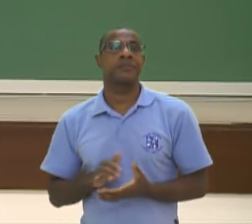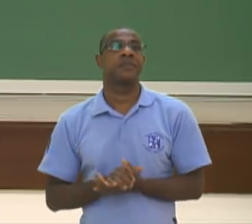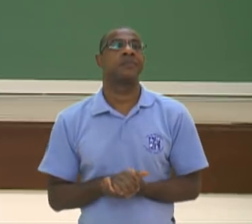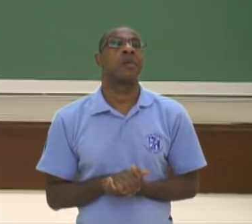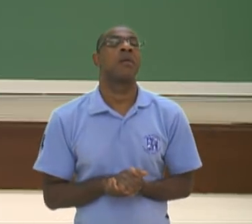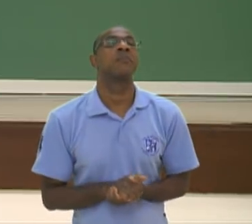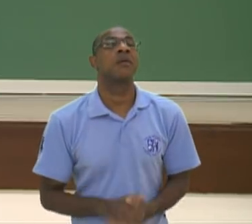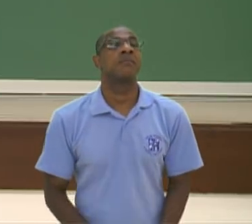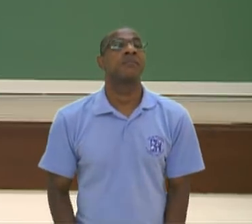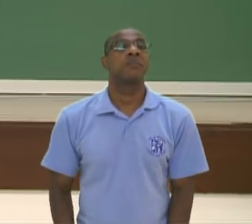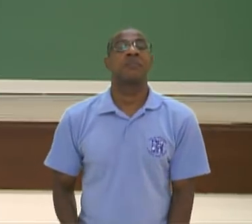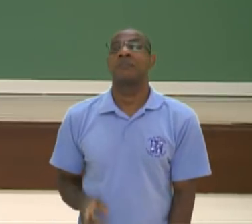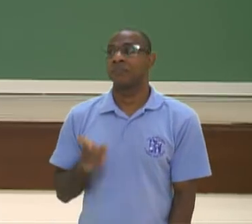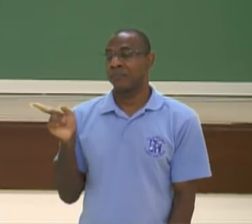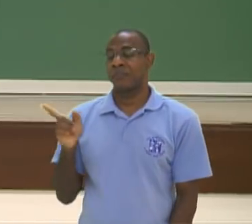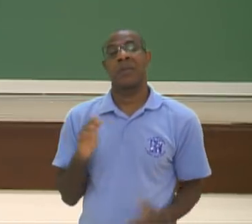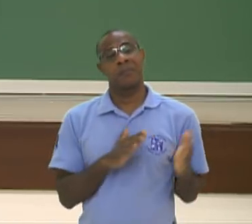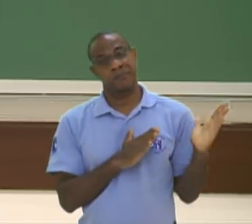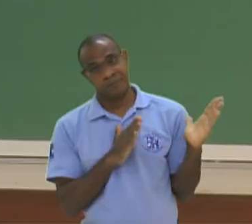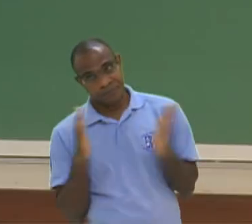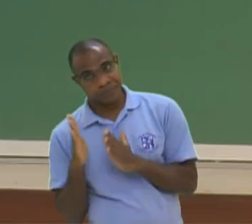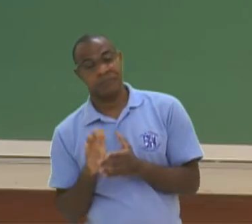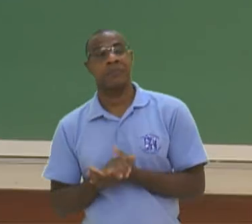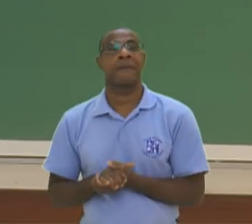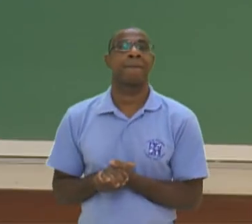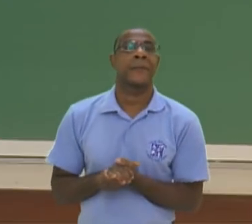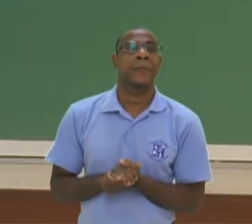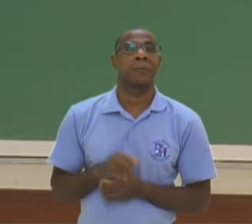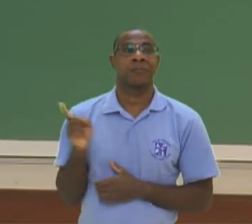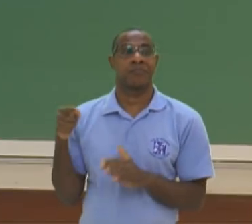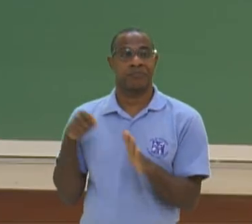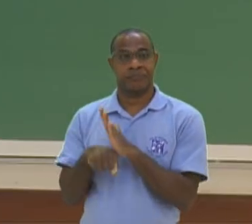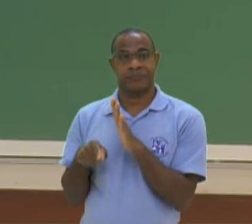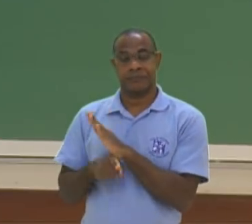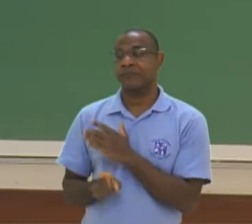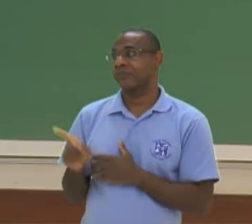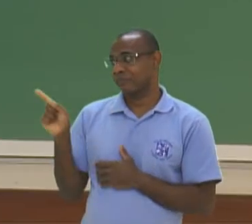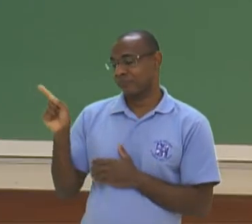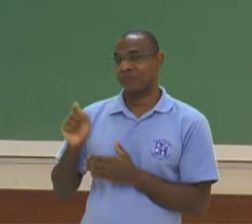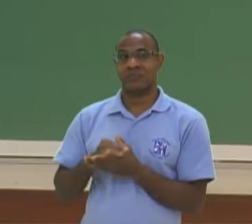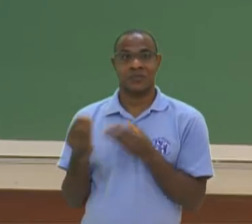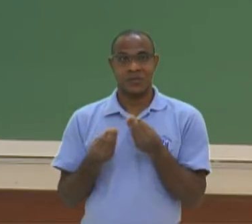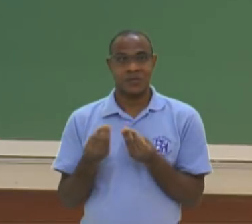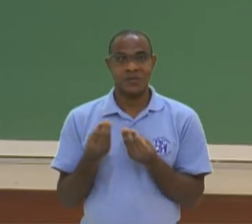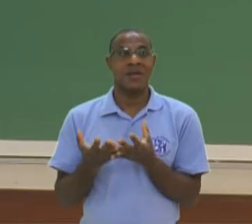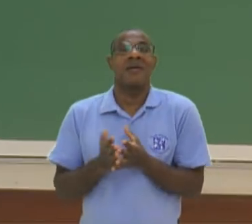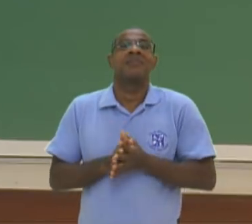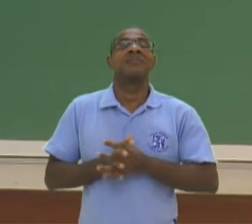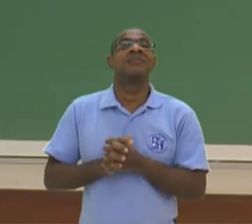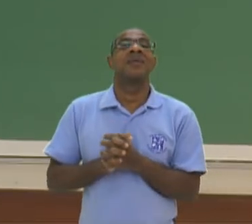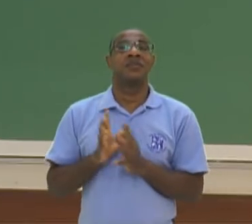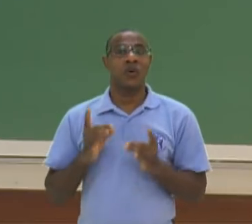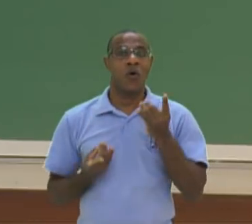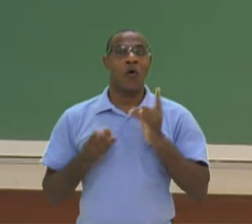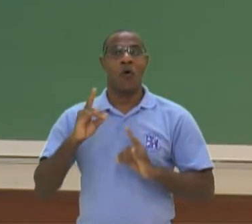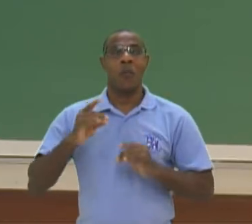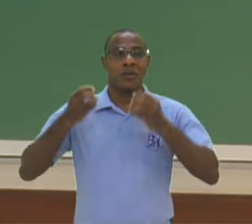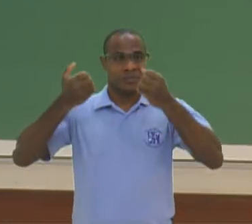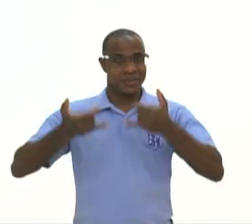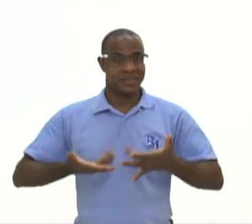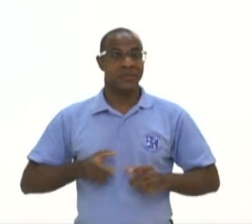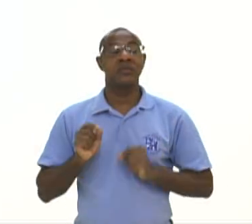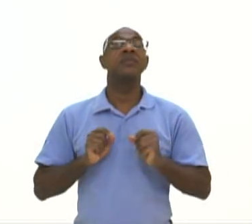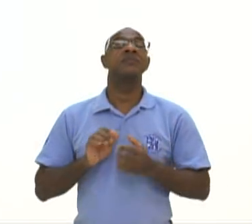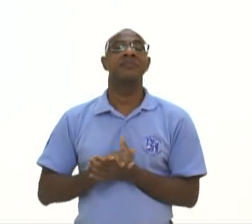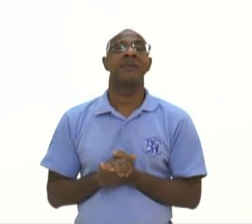hipófise. Seguindo então, mais uma questão com base nos hormônios que a gente viu até aqui. E essa questão